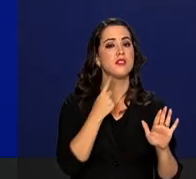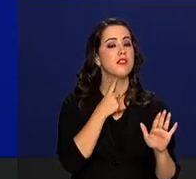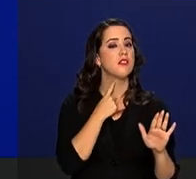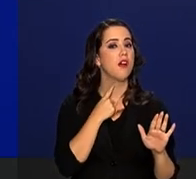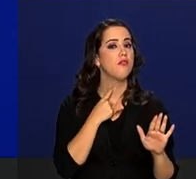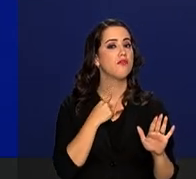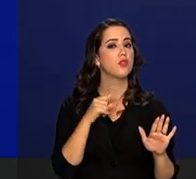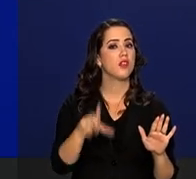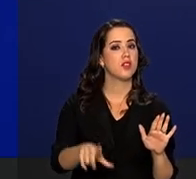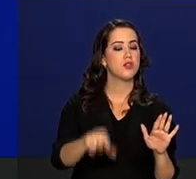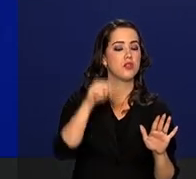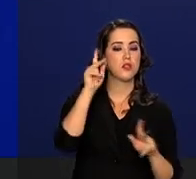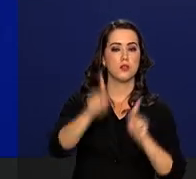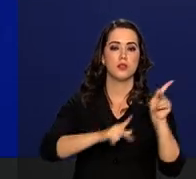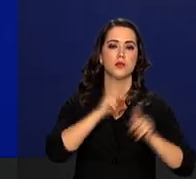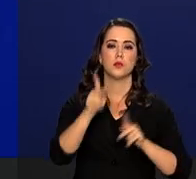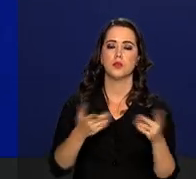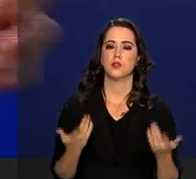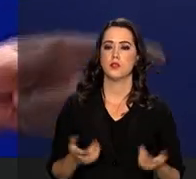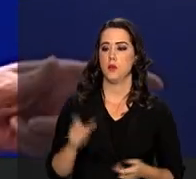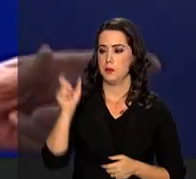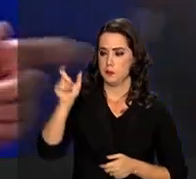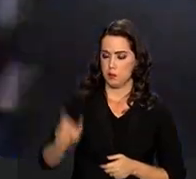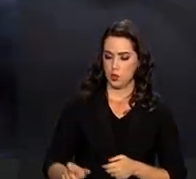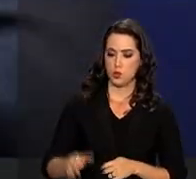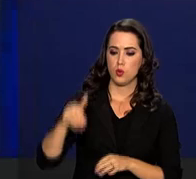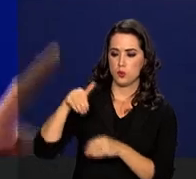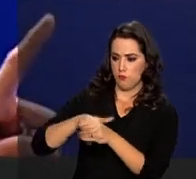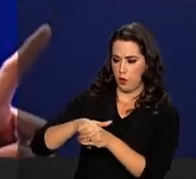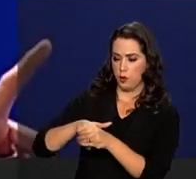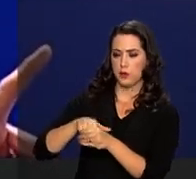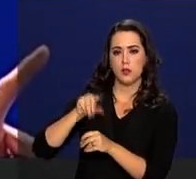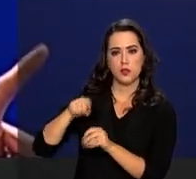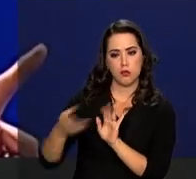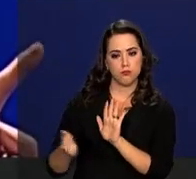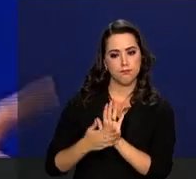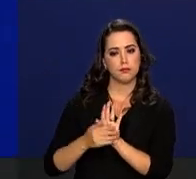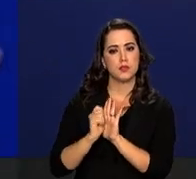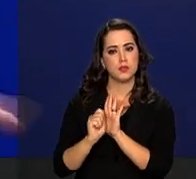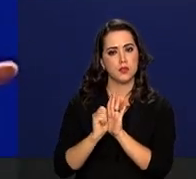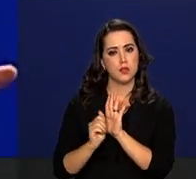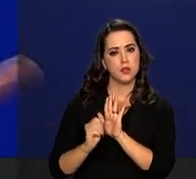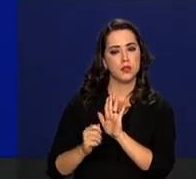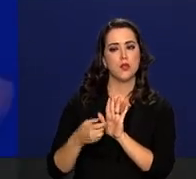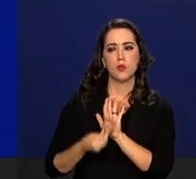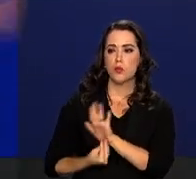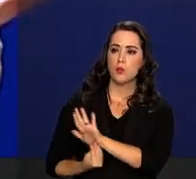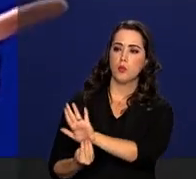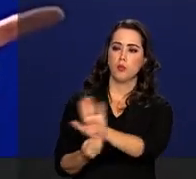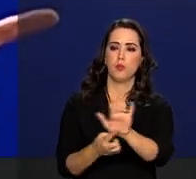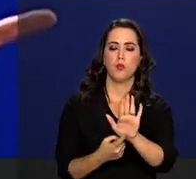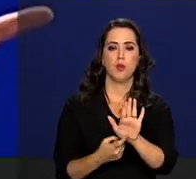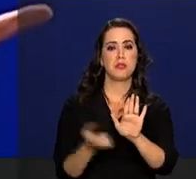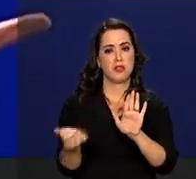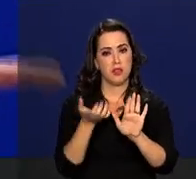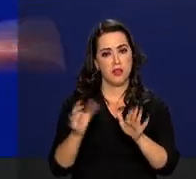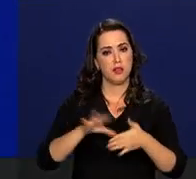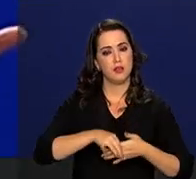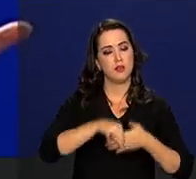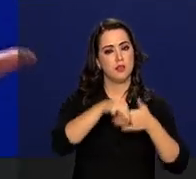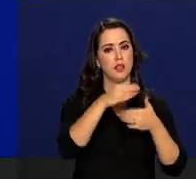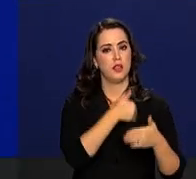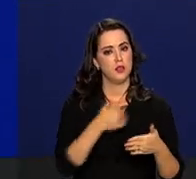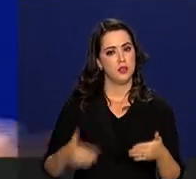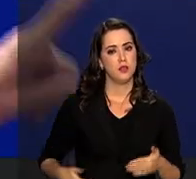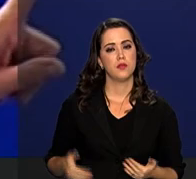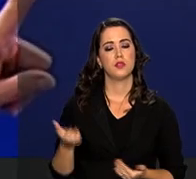pelo voto. Né? As pessoas vão, depositam o seu voto, portanto, dão uma procuração e elegem os que querem que governem e